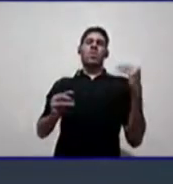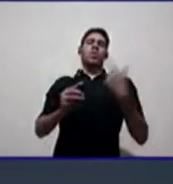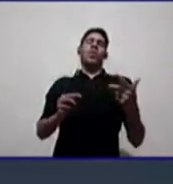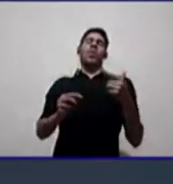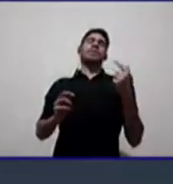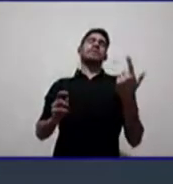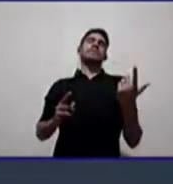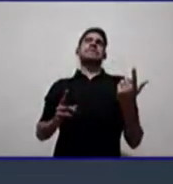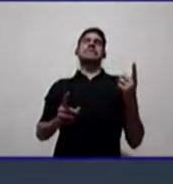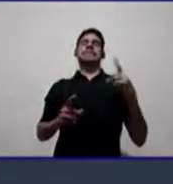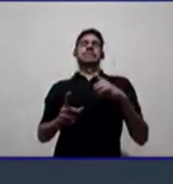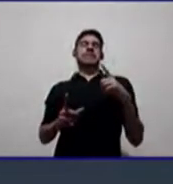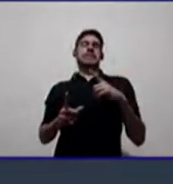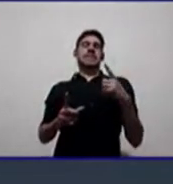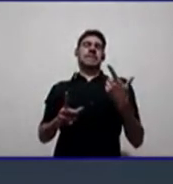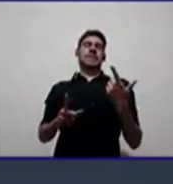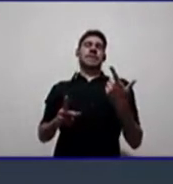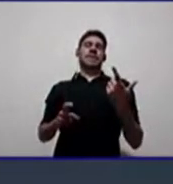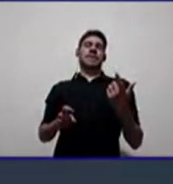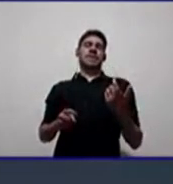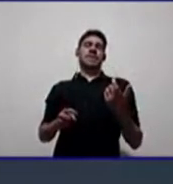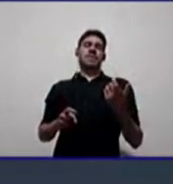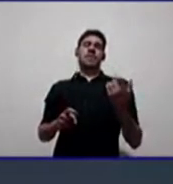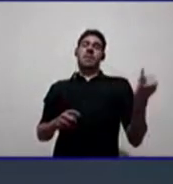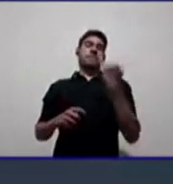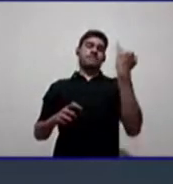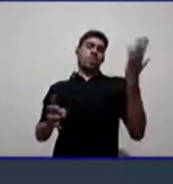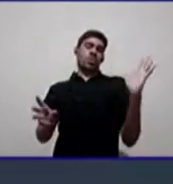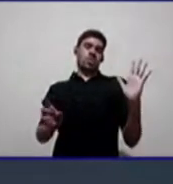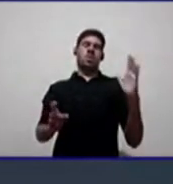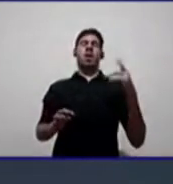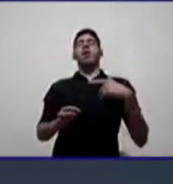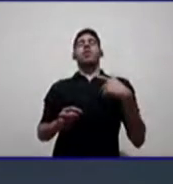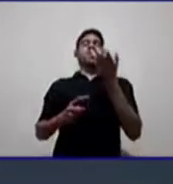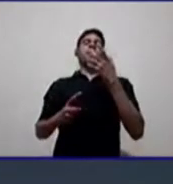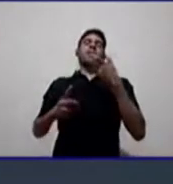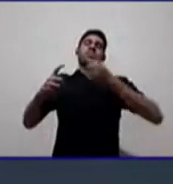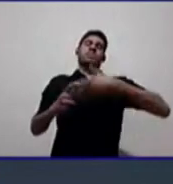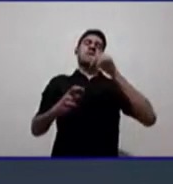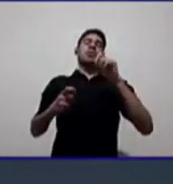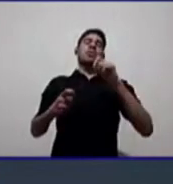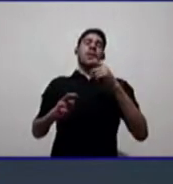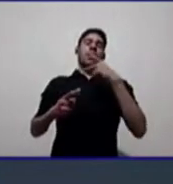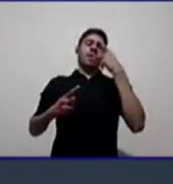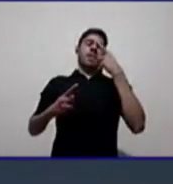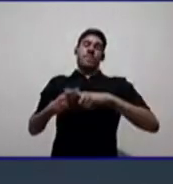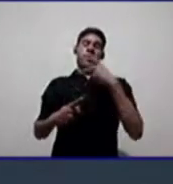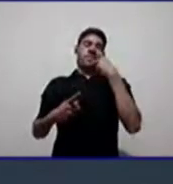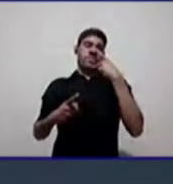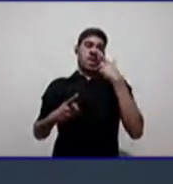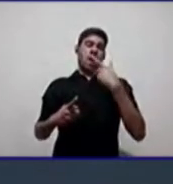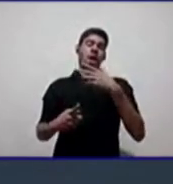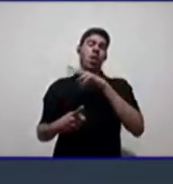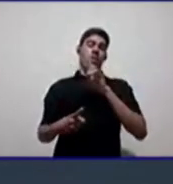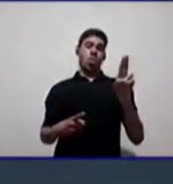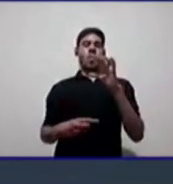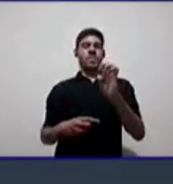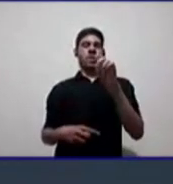possa ser substancial. O fato que eu quero trazer, porque foi mencionada a honra do Eurípides